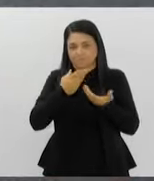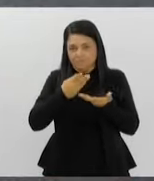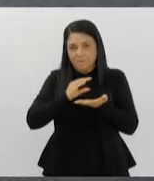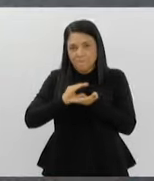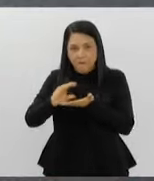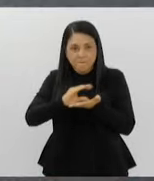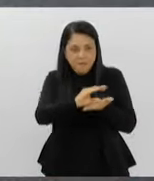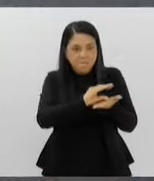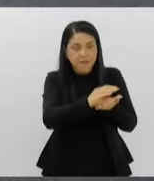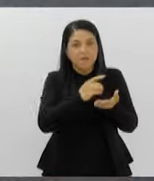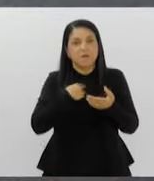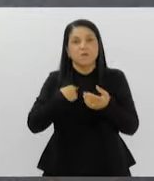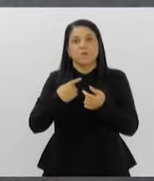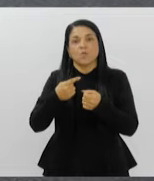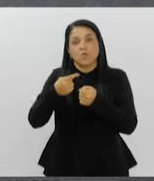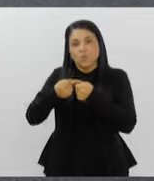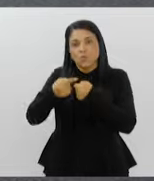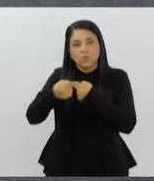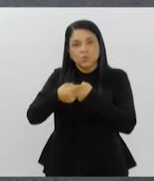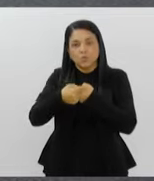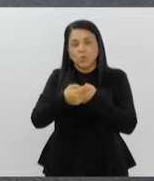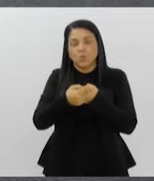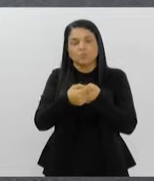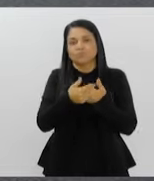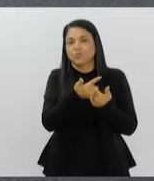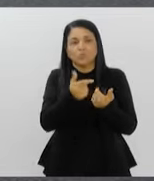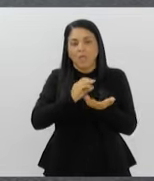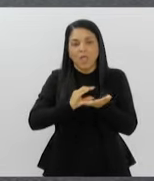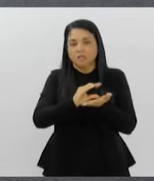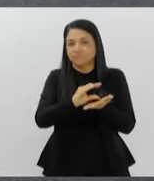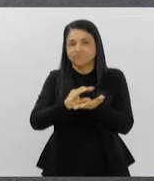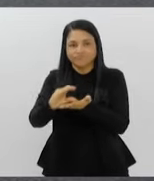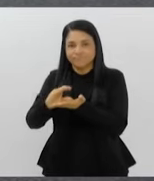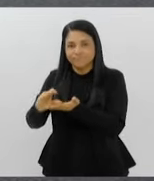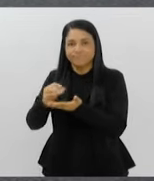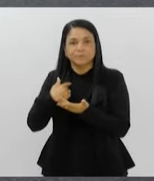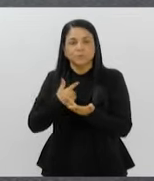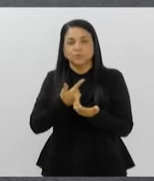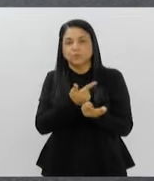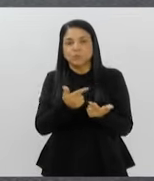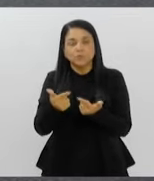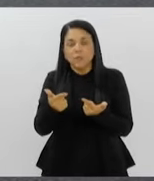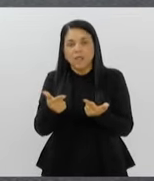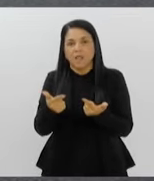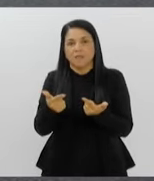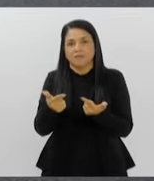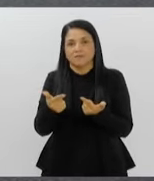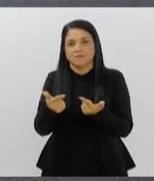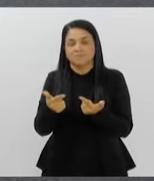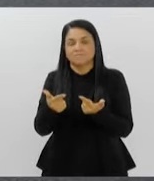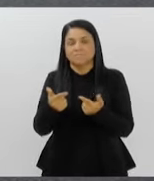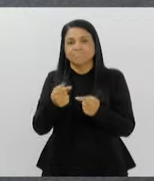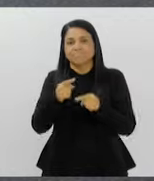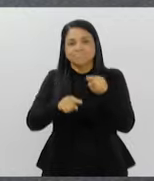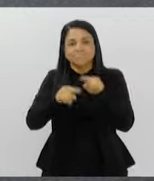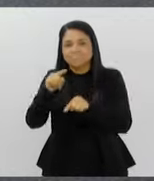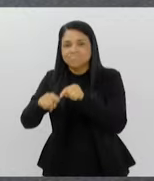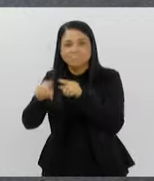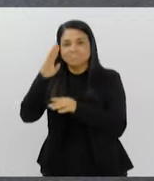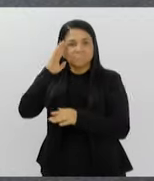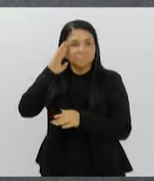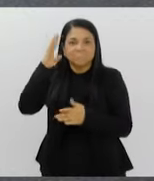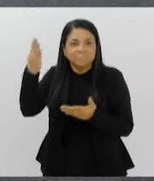Nosso interior é esvaziado do poder público, é esvaziado de equipamentos públicos, é esvaziado de